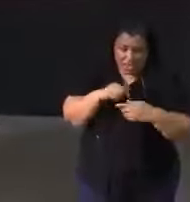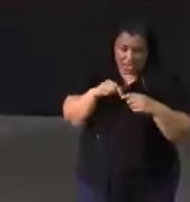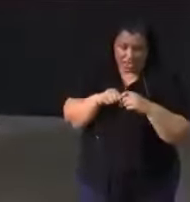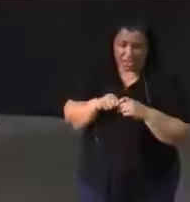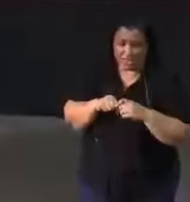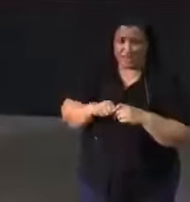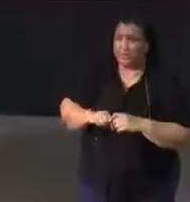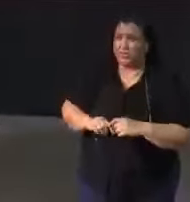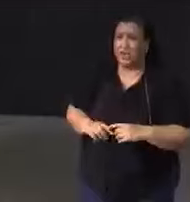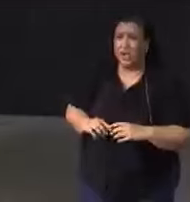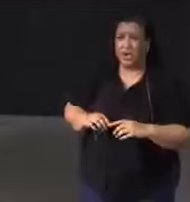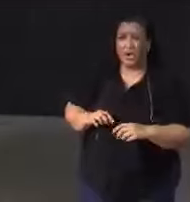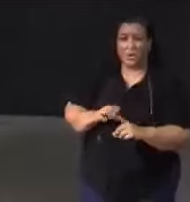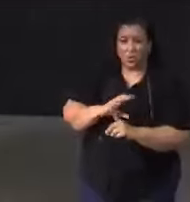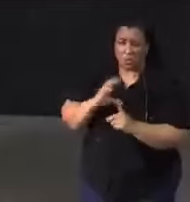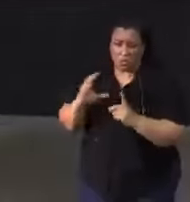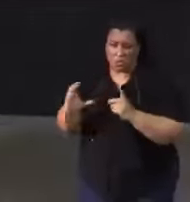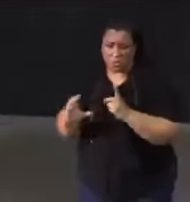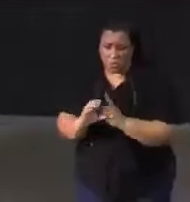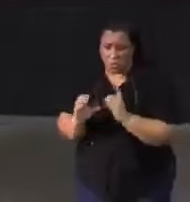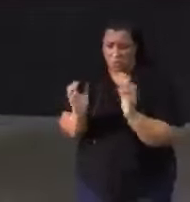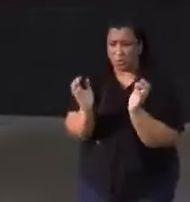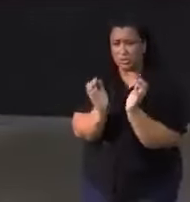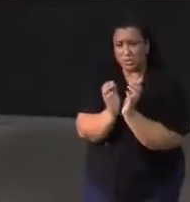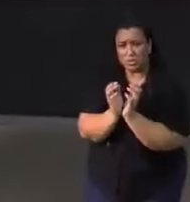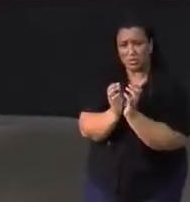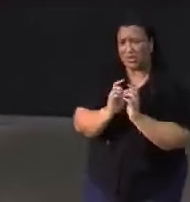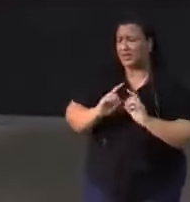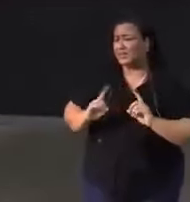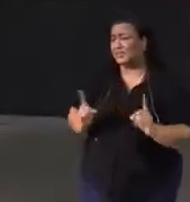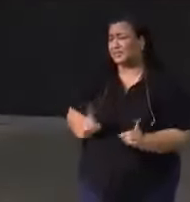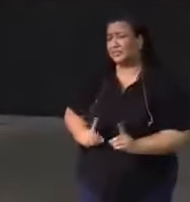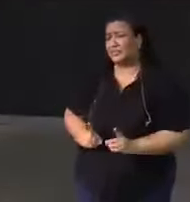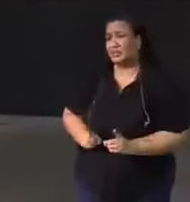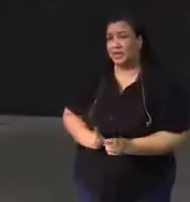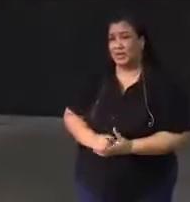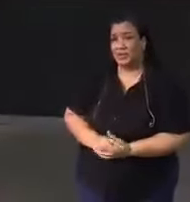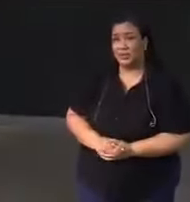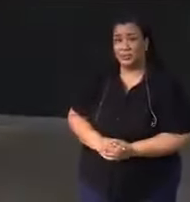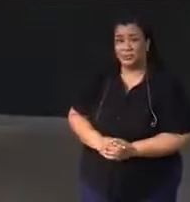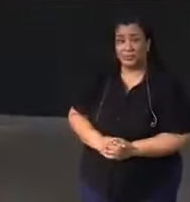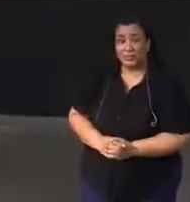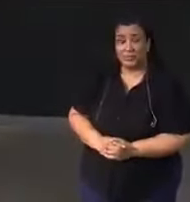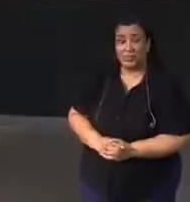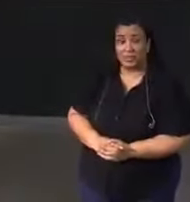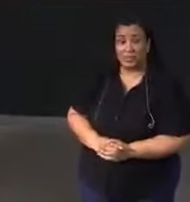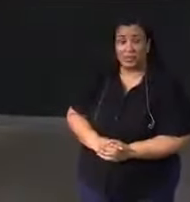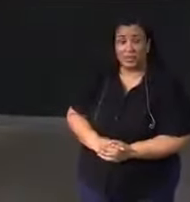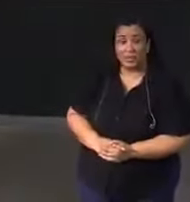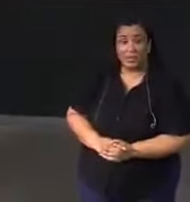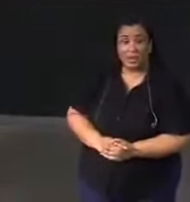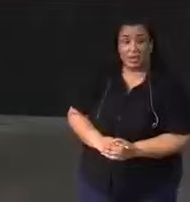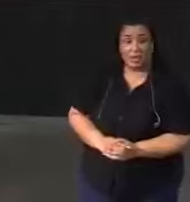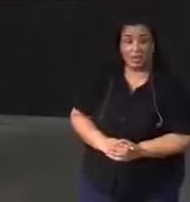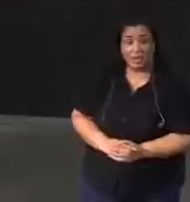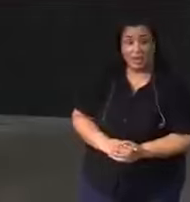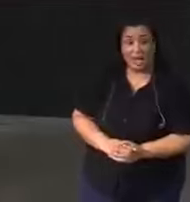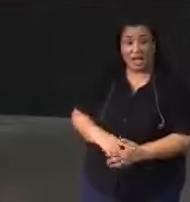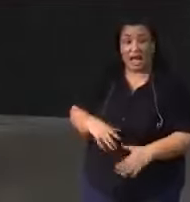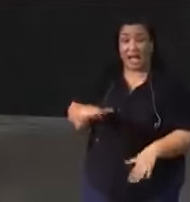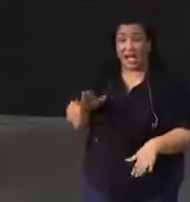de um evento. Não. Em muitos momentos, você vai